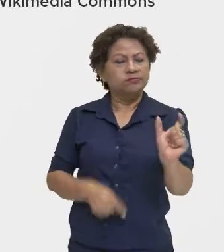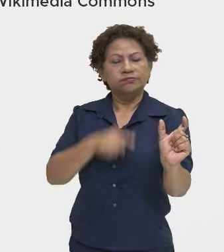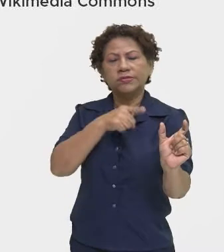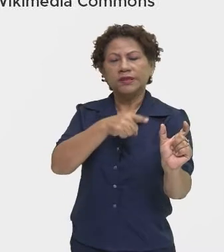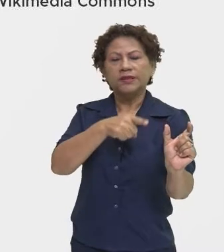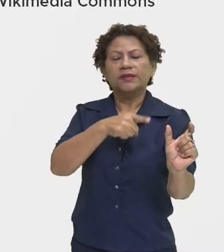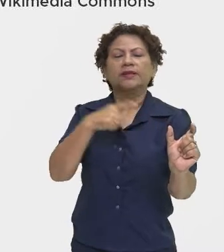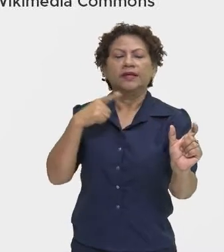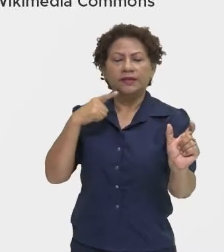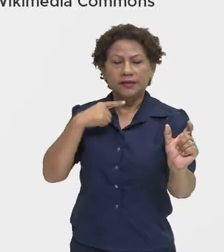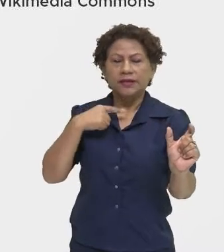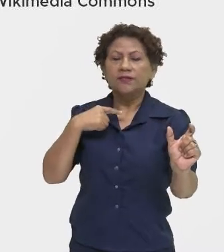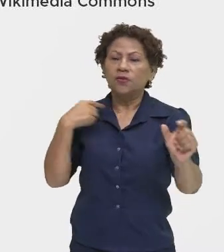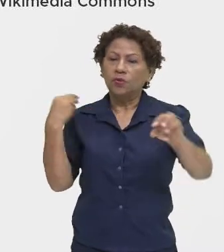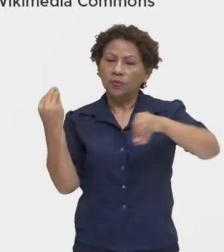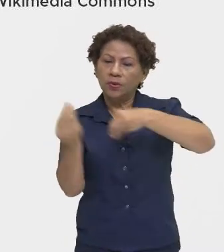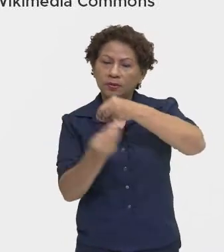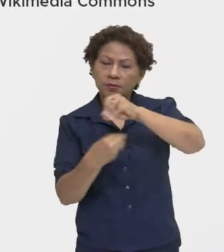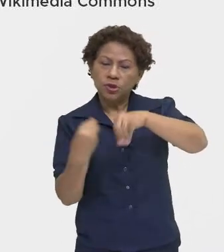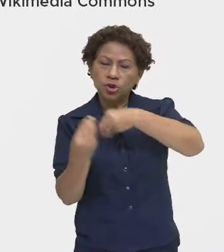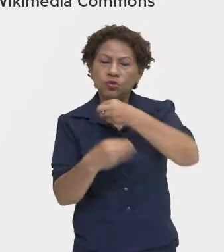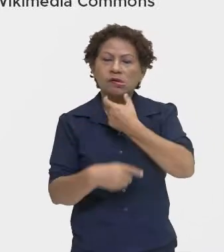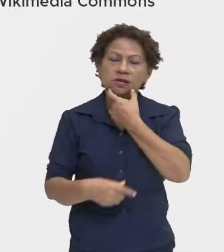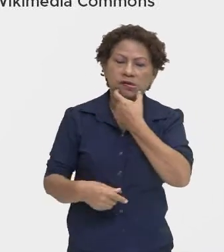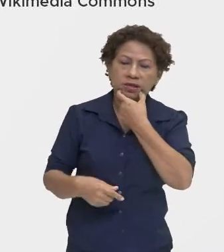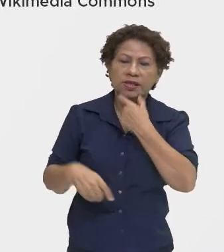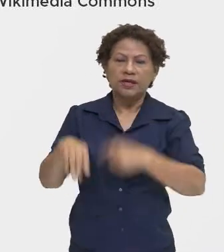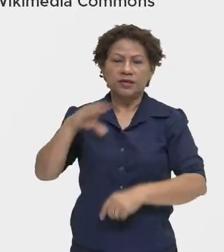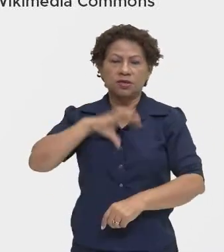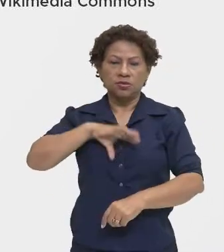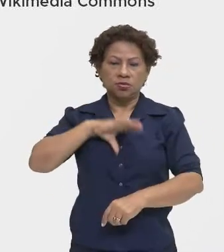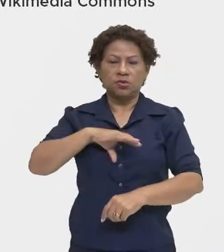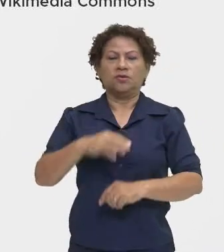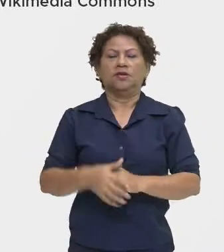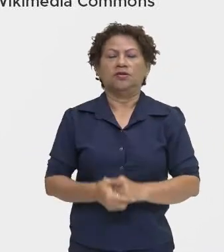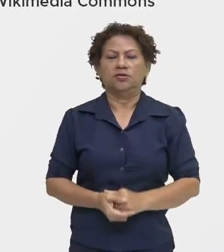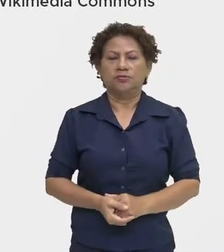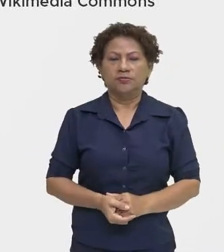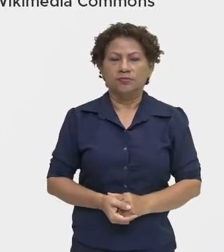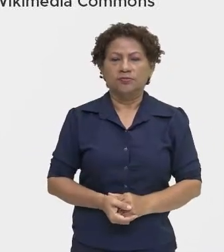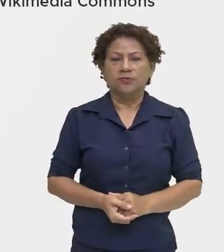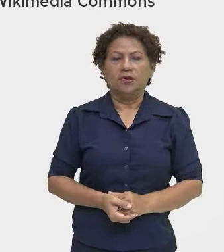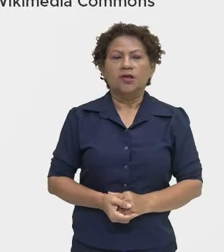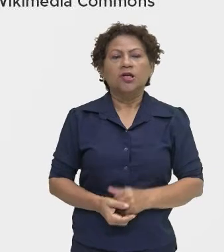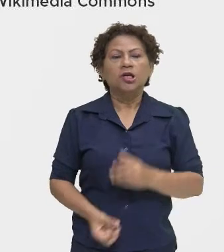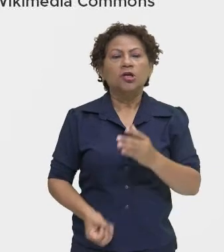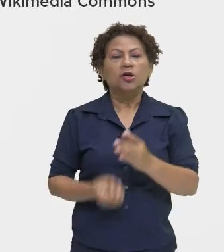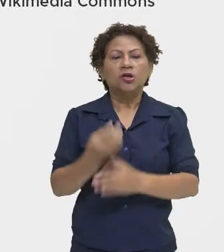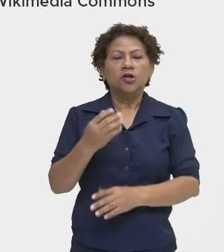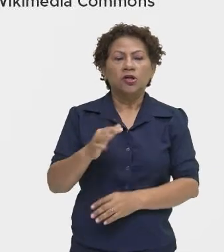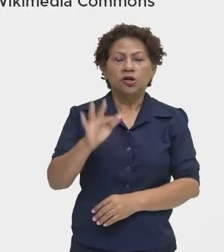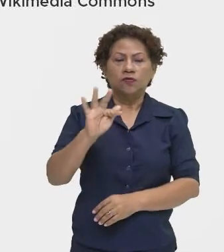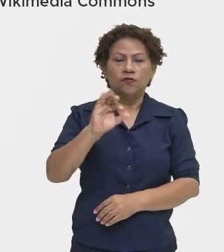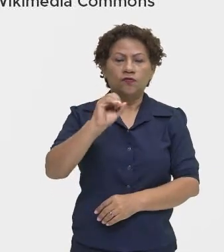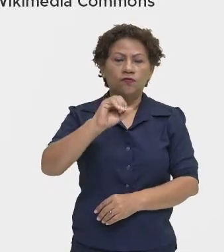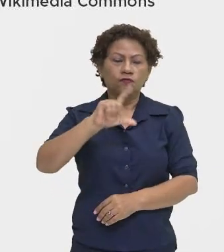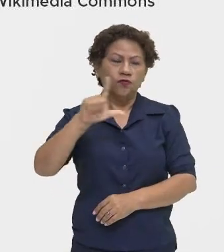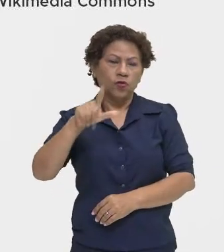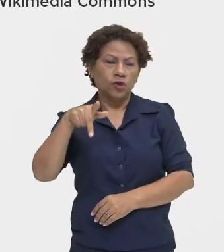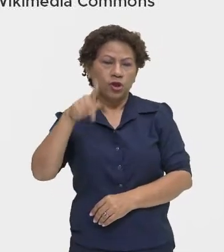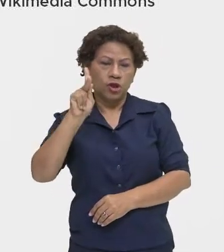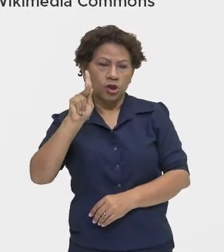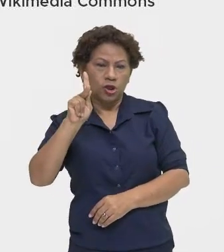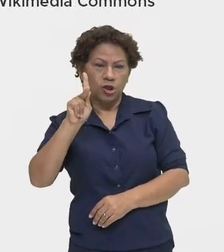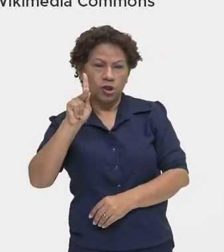do folclore e no inglês, né? Que deriva da palavra folklore,